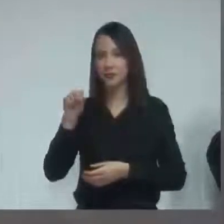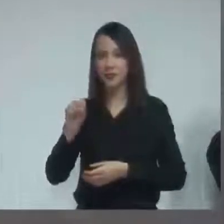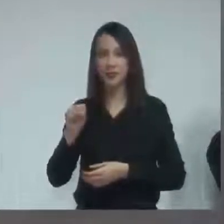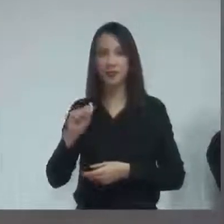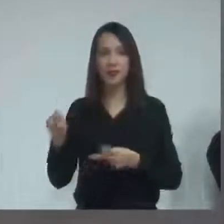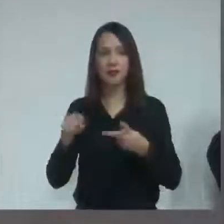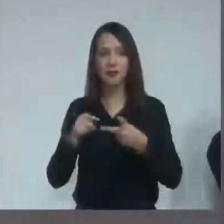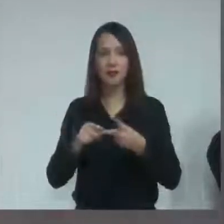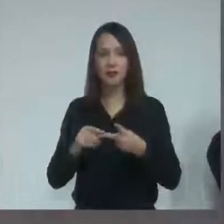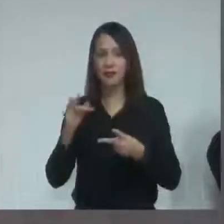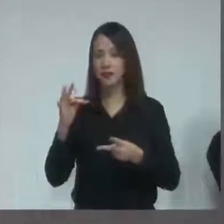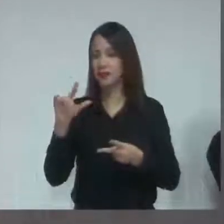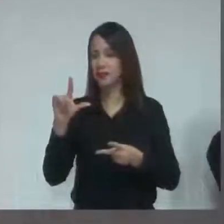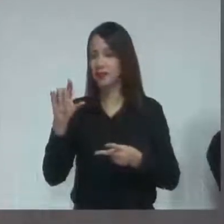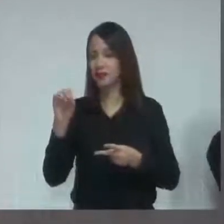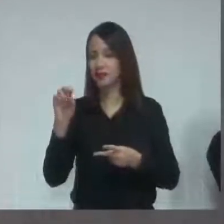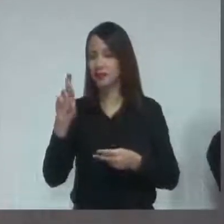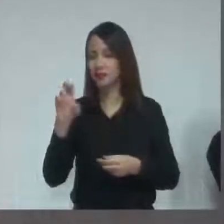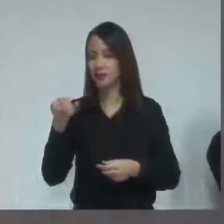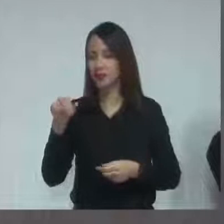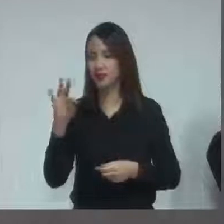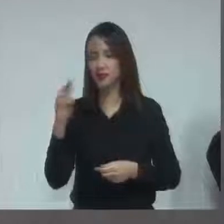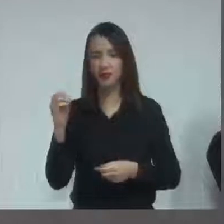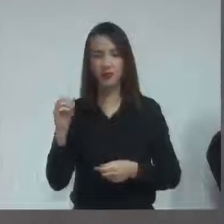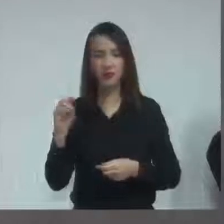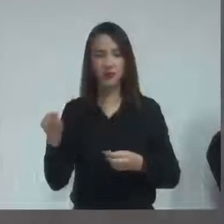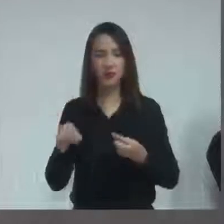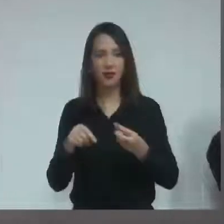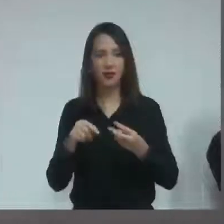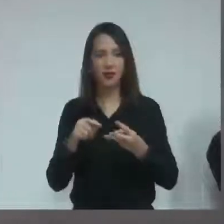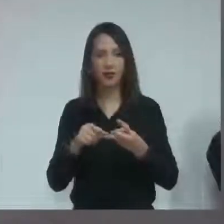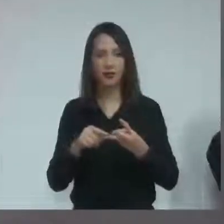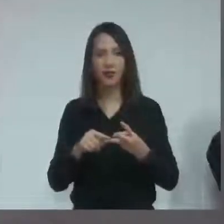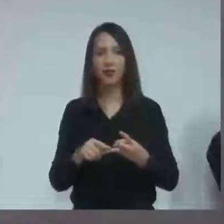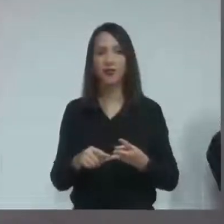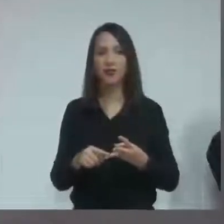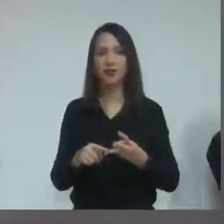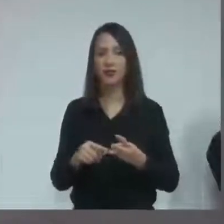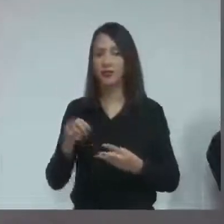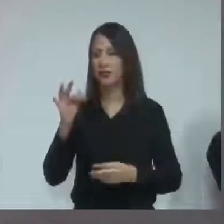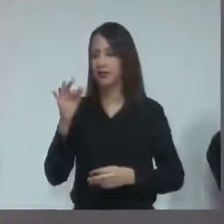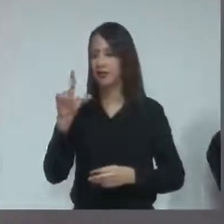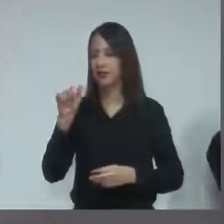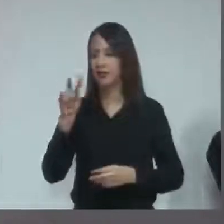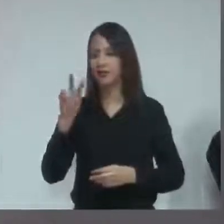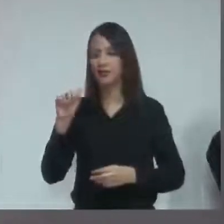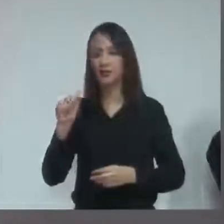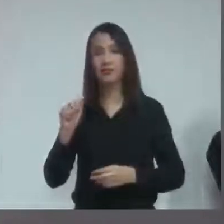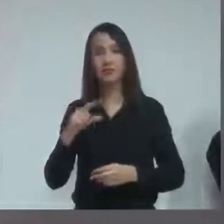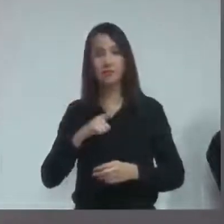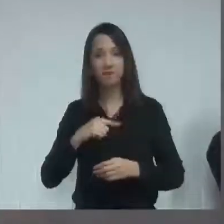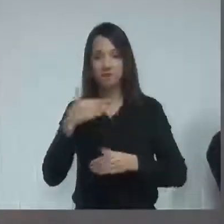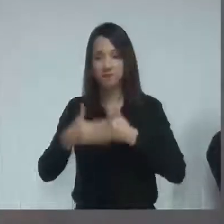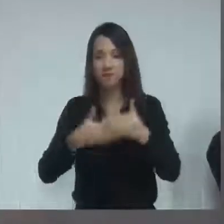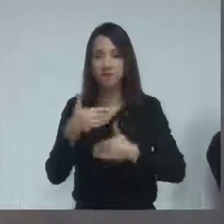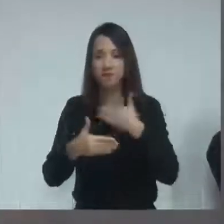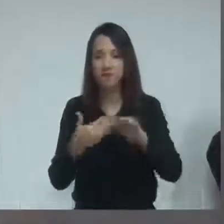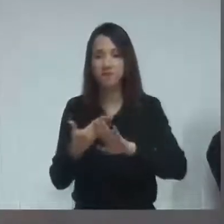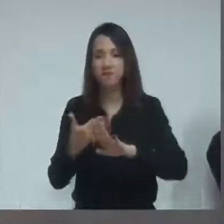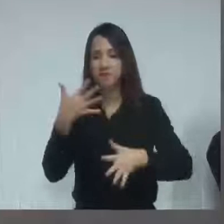Florentino e Flávio Bittar vai fazer uma primeira análise. O prefeito, no exercício do seu mandato, atrapalha as